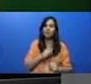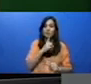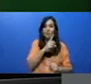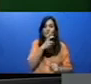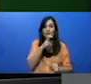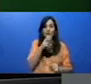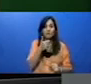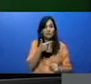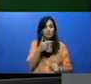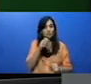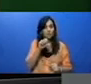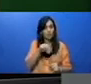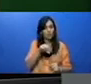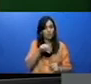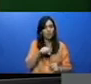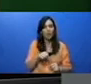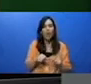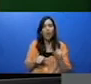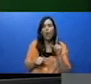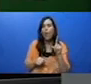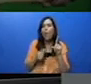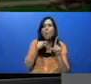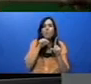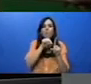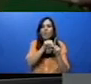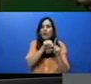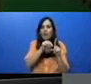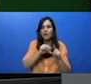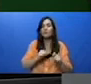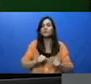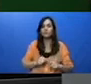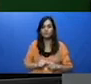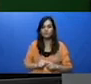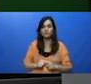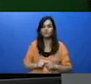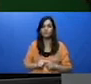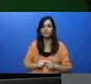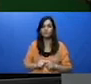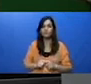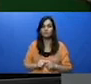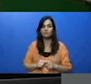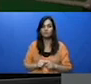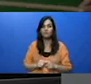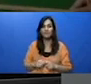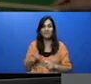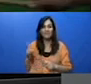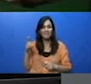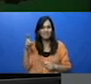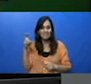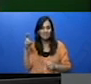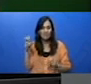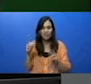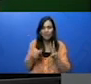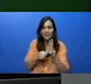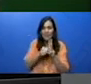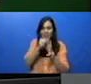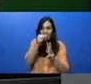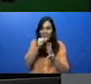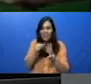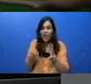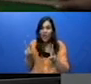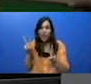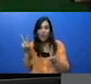1.529. Um milhar, ou uma unidade de milhar, tá? É a mesma coisa. 5 centenas,